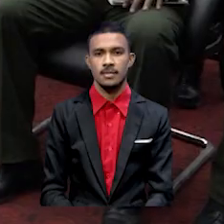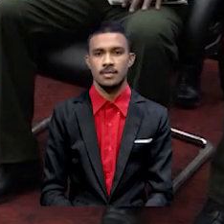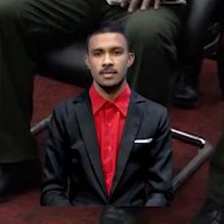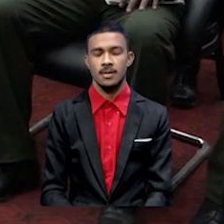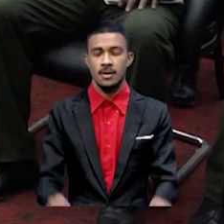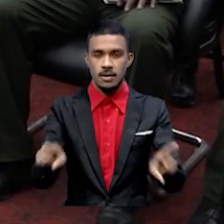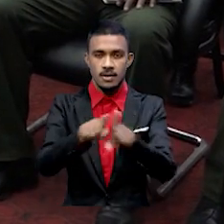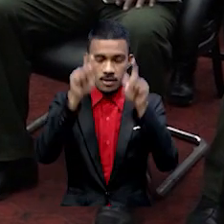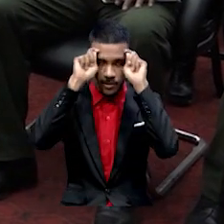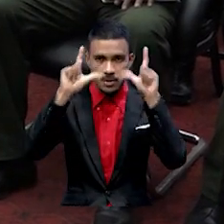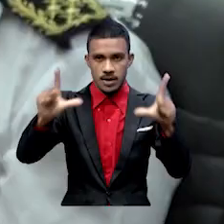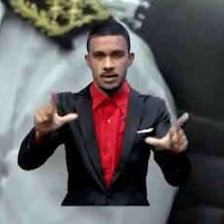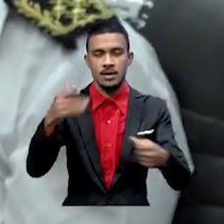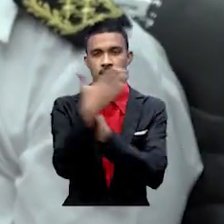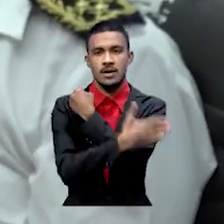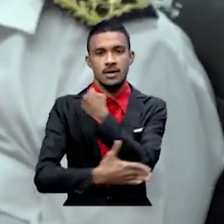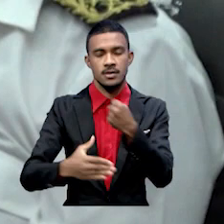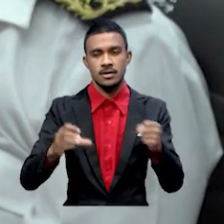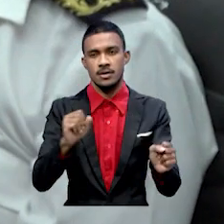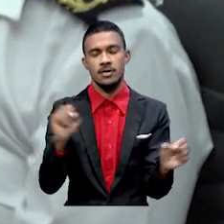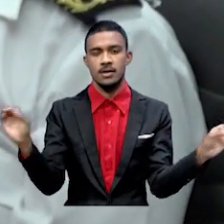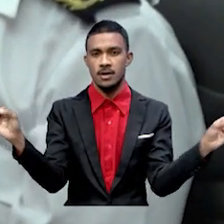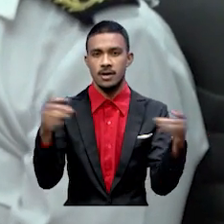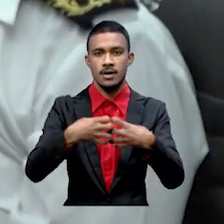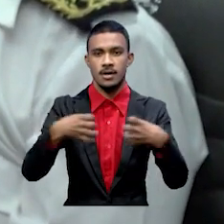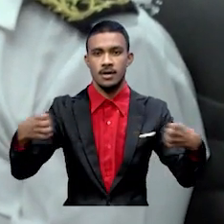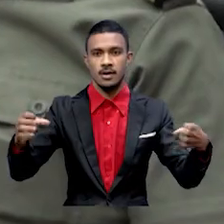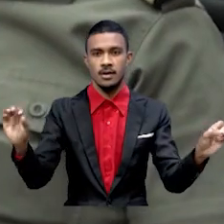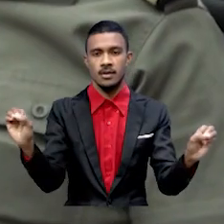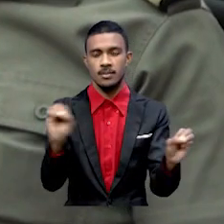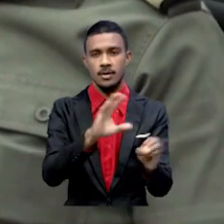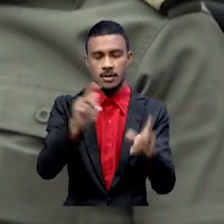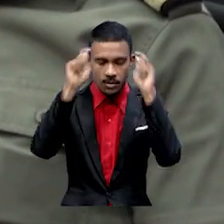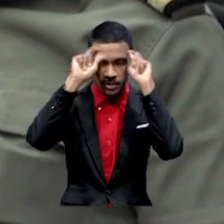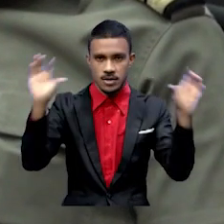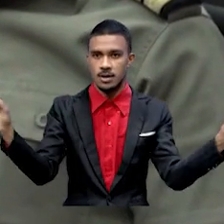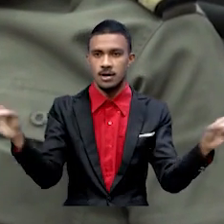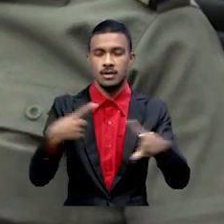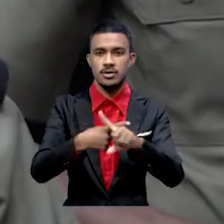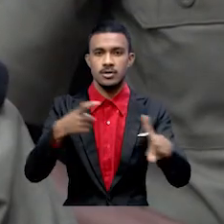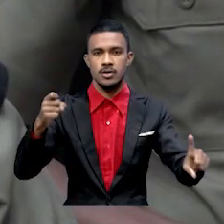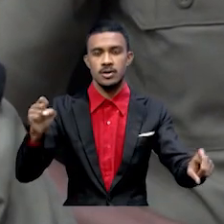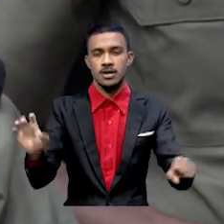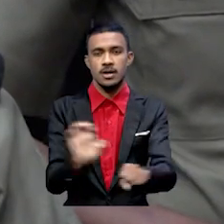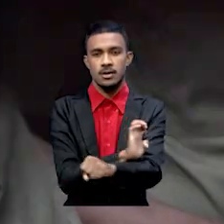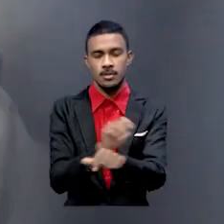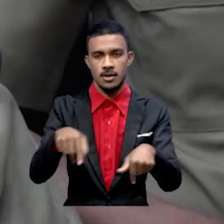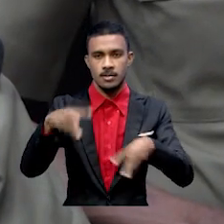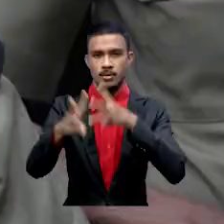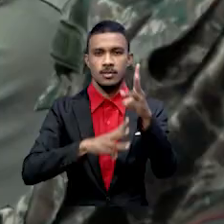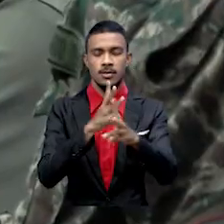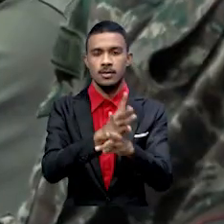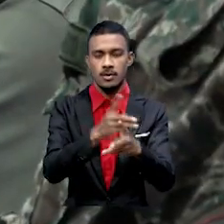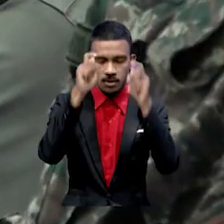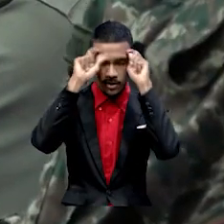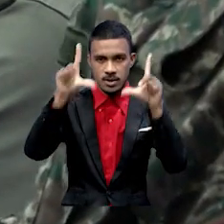Mas que Timor-Leste, na São Pacífico, não lá é inimigo, mas em Timor-Leste, lá cessos e crise e no mundo. Sucesso em Timor-Leste reta